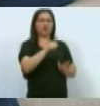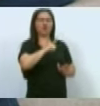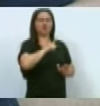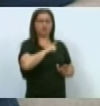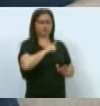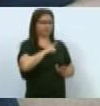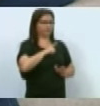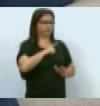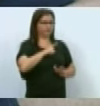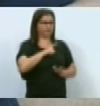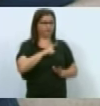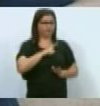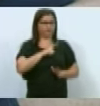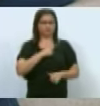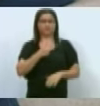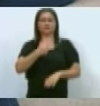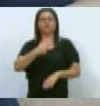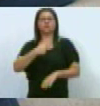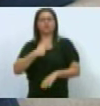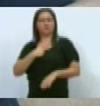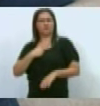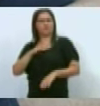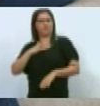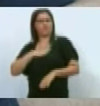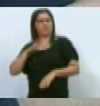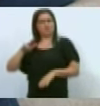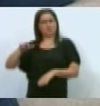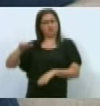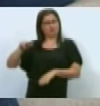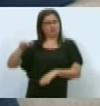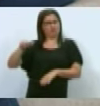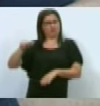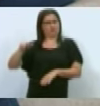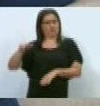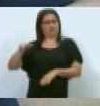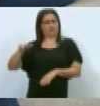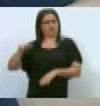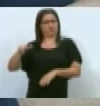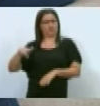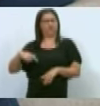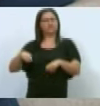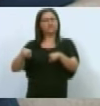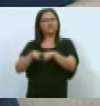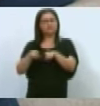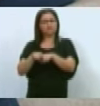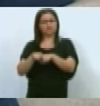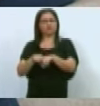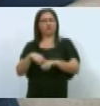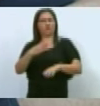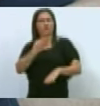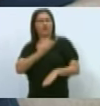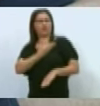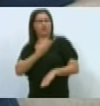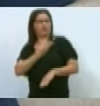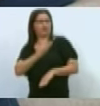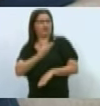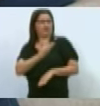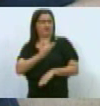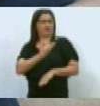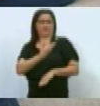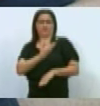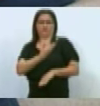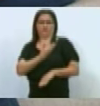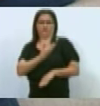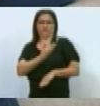porque eu quero Lima para junto. É meu amigo, igual tem